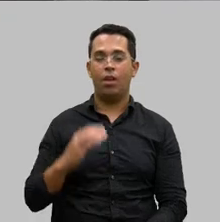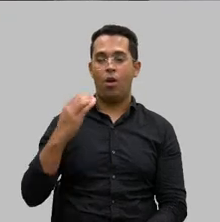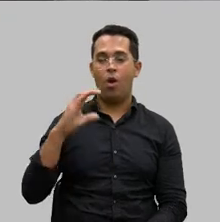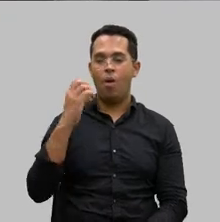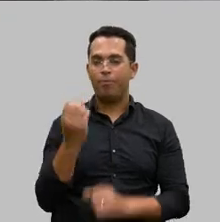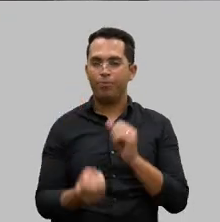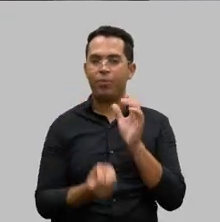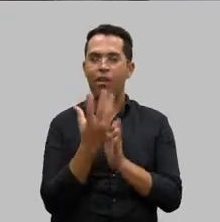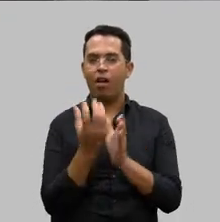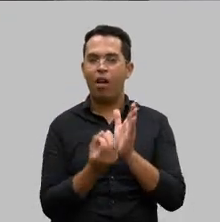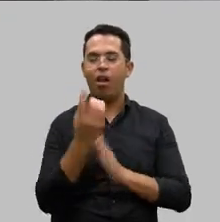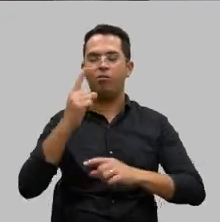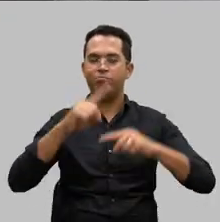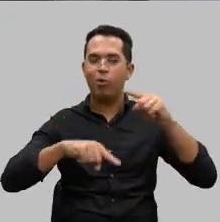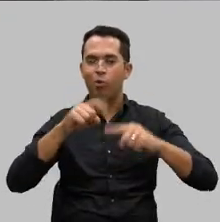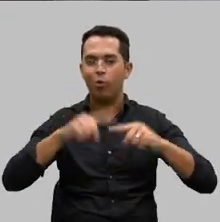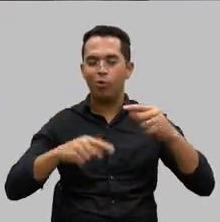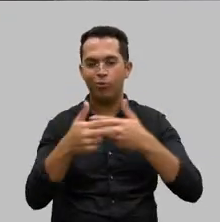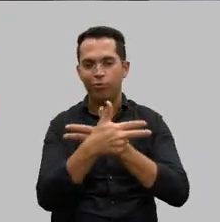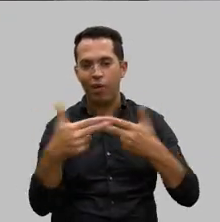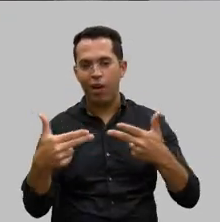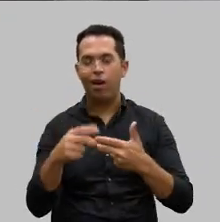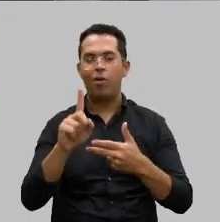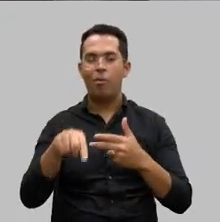facilitar a vida com as pessoas com